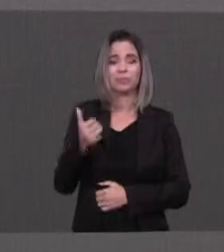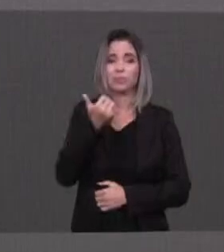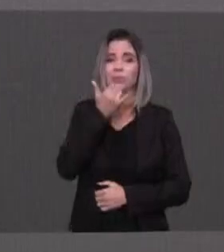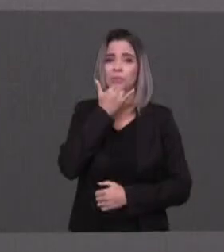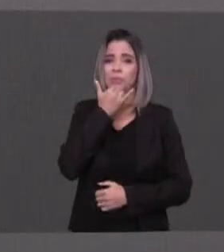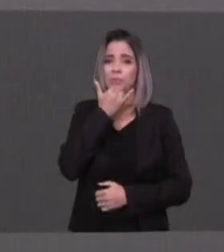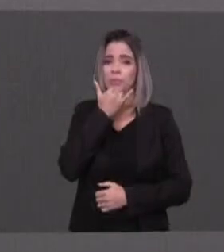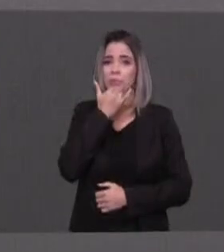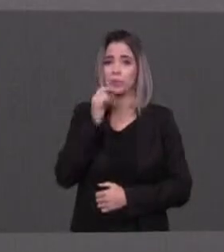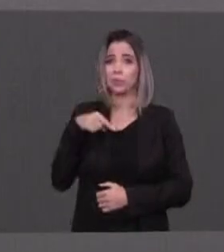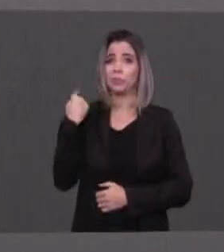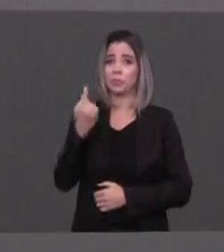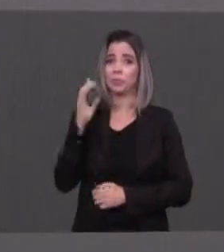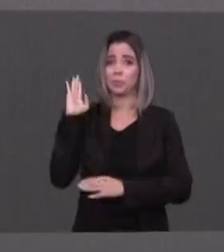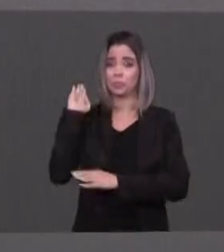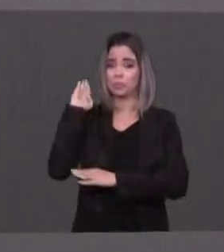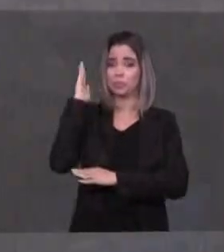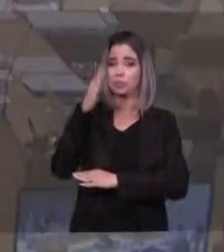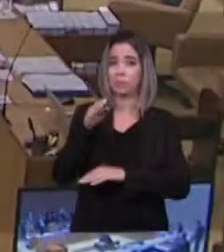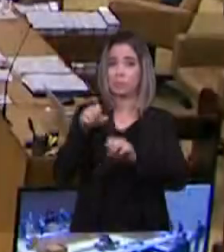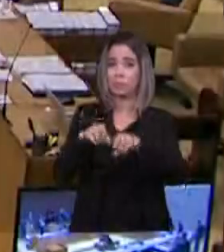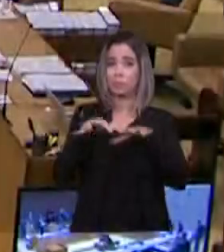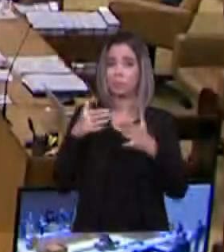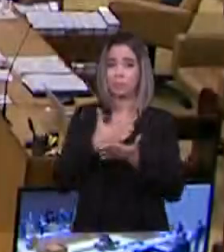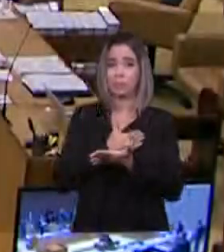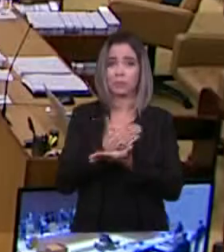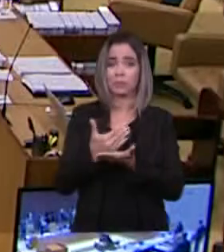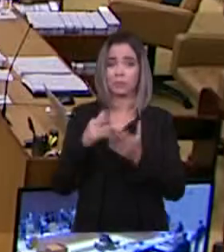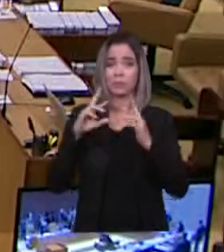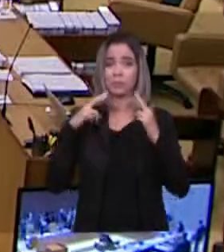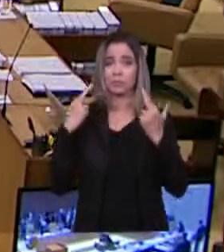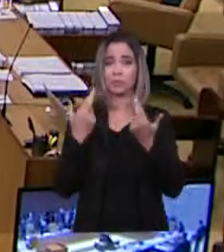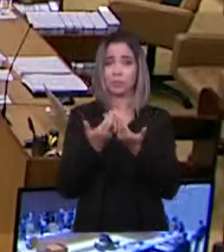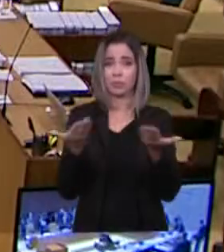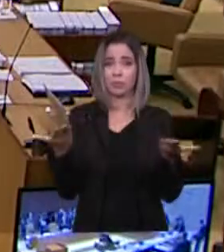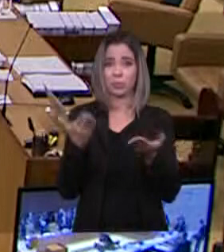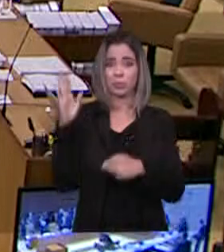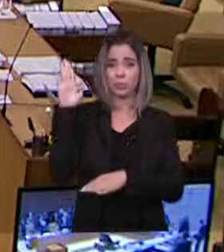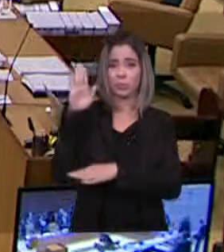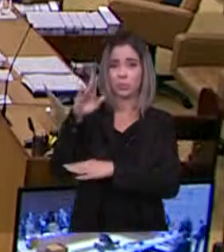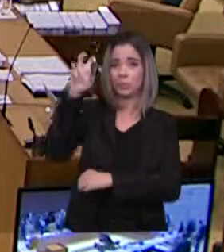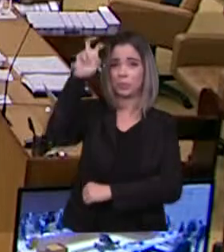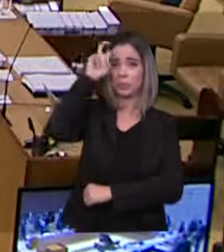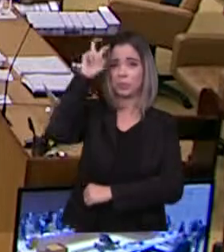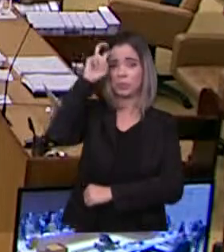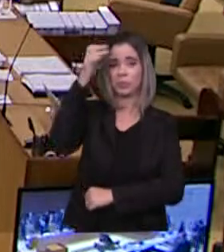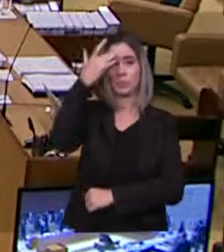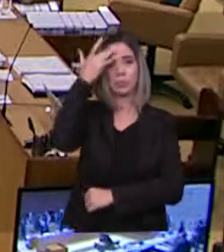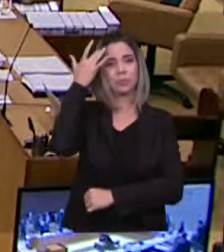Nós vamos direto para o plenário do Supremo Tribunal Federal para o início da sessão da tarde desta quinta-feira.